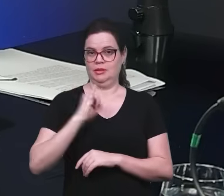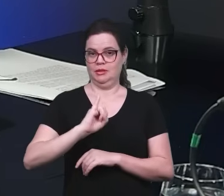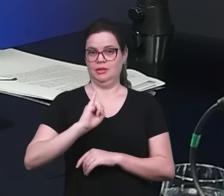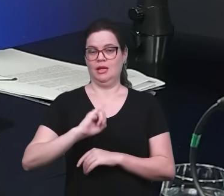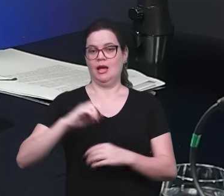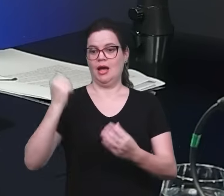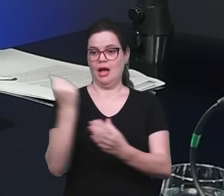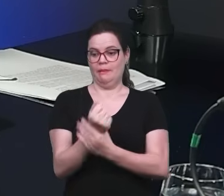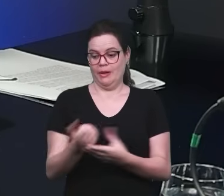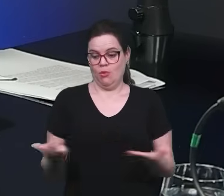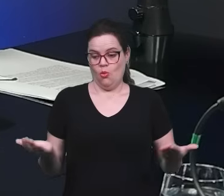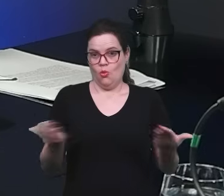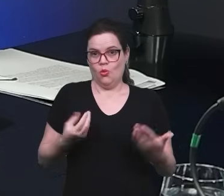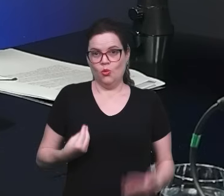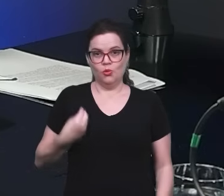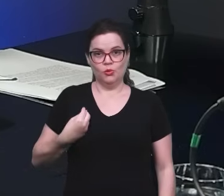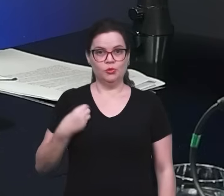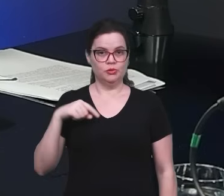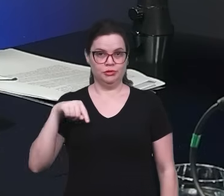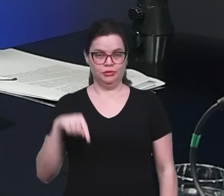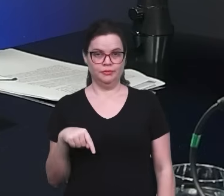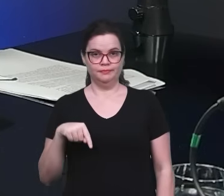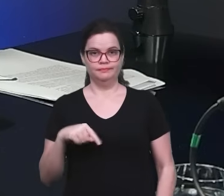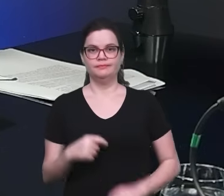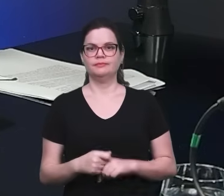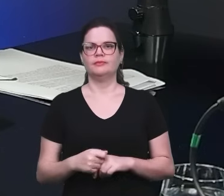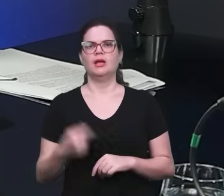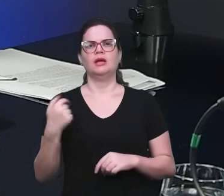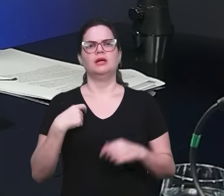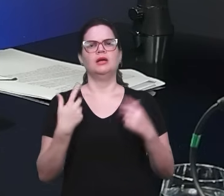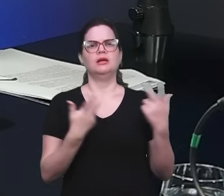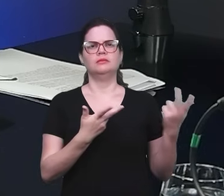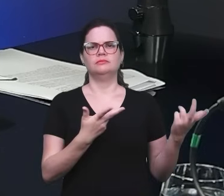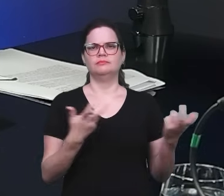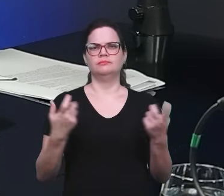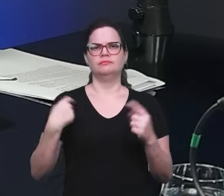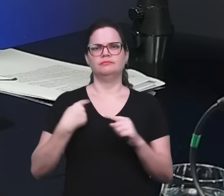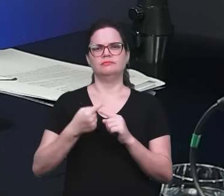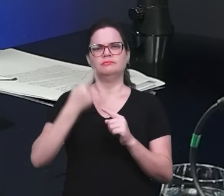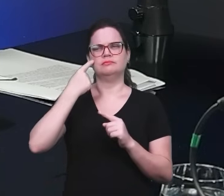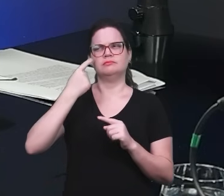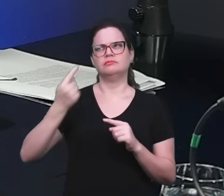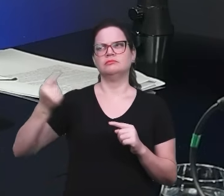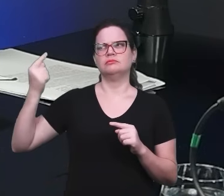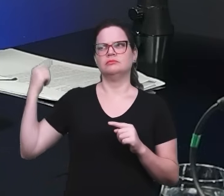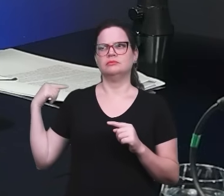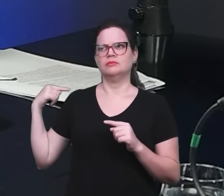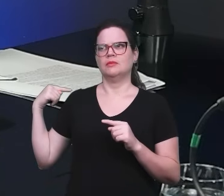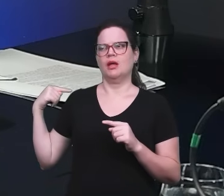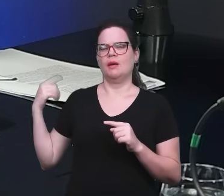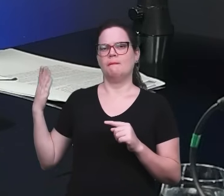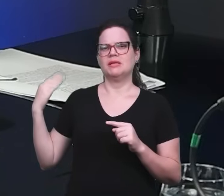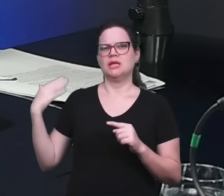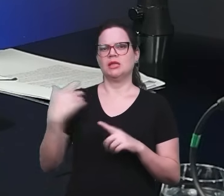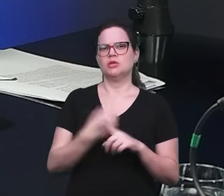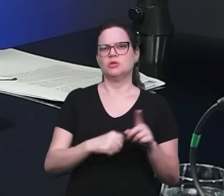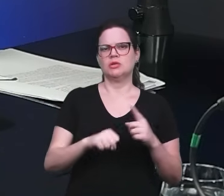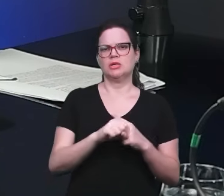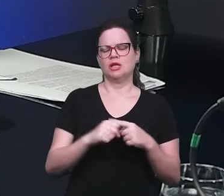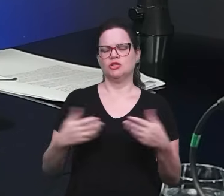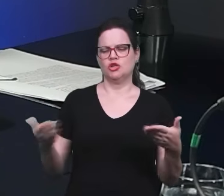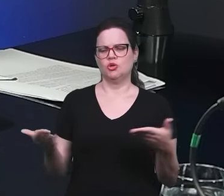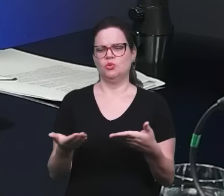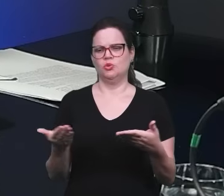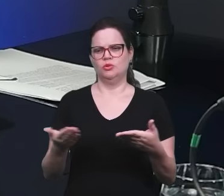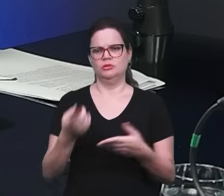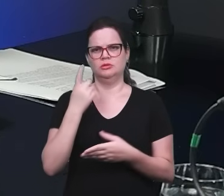estivesse hoje aqui conosco e ele olhasse para trás e olhasse nos dias de hoje,